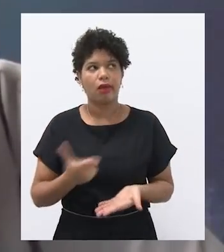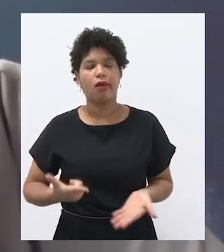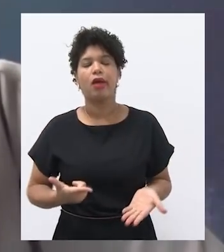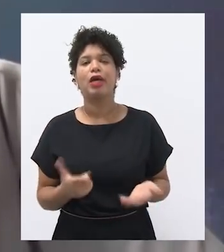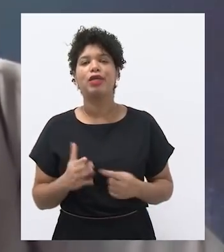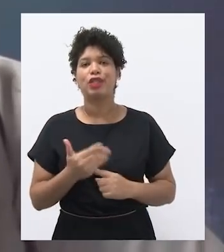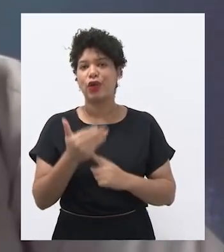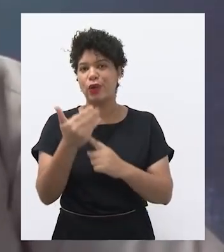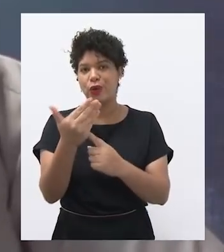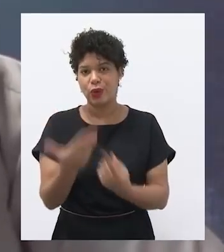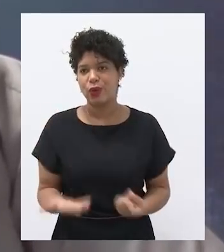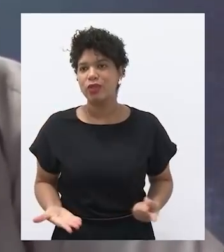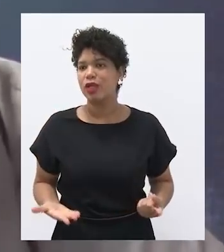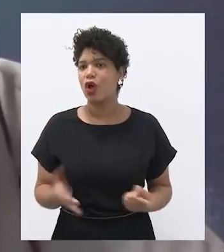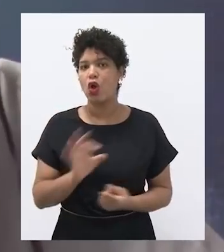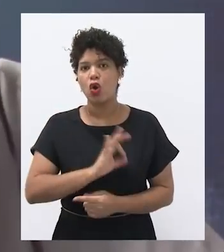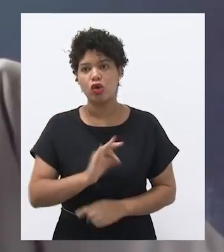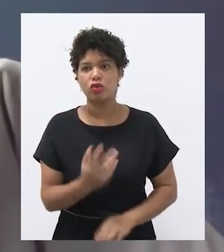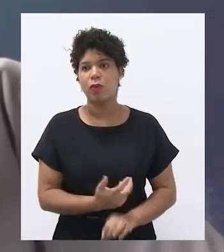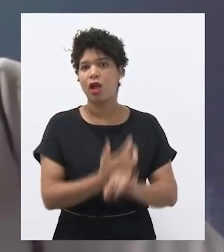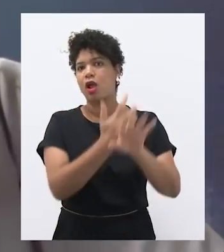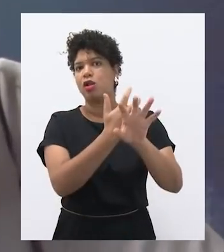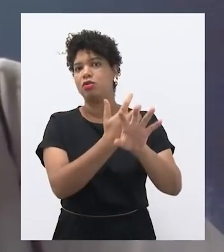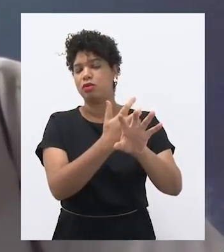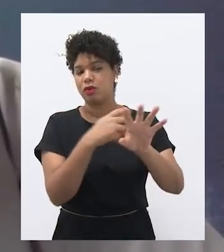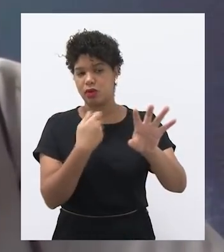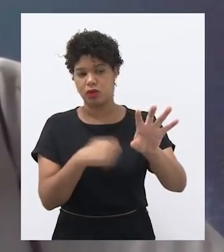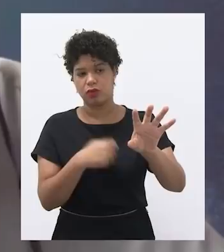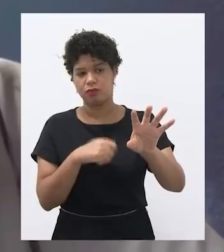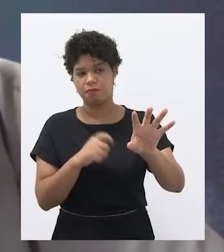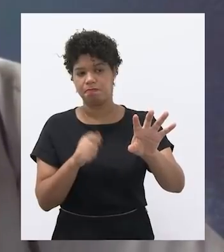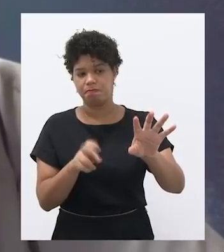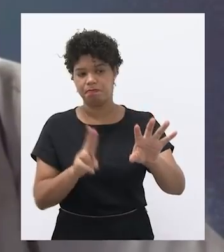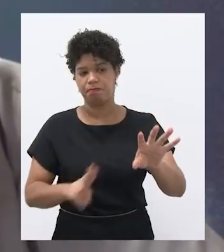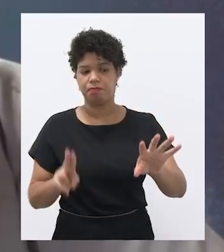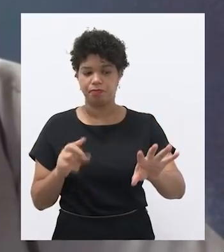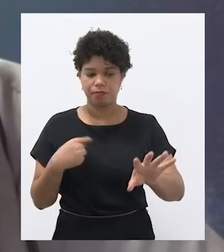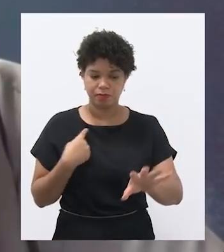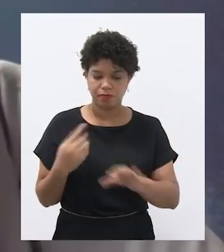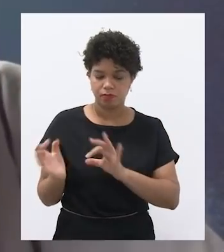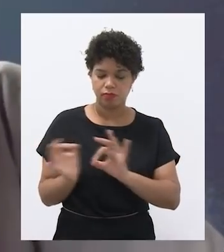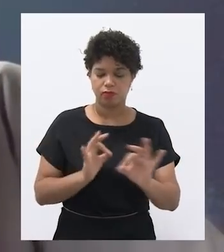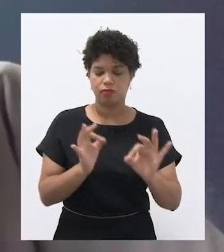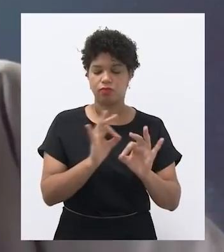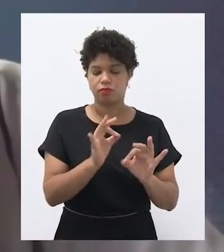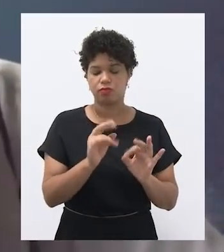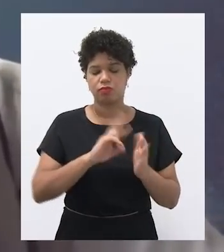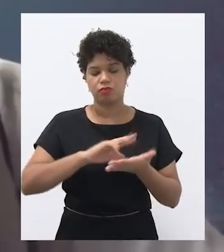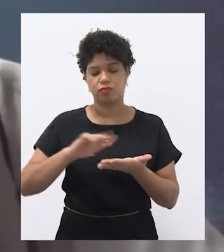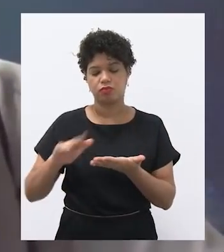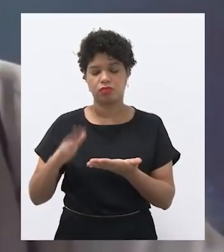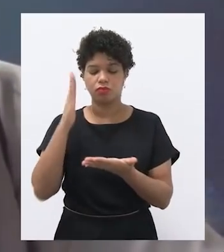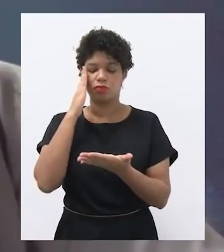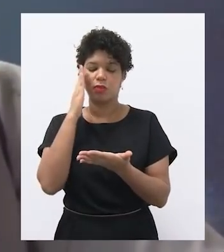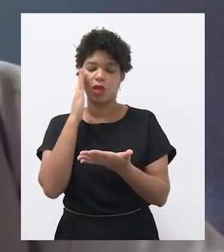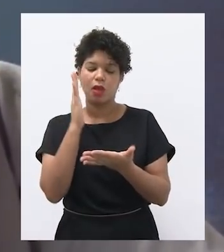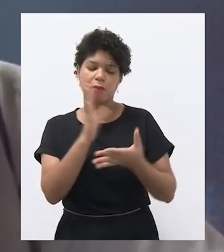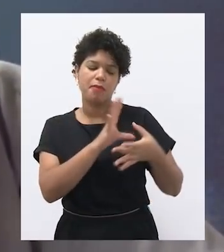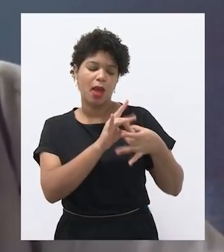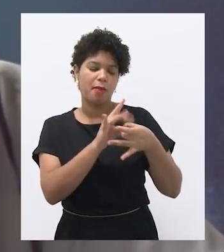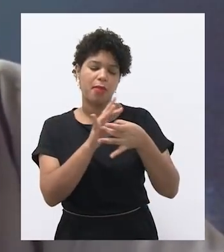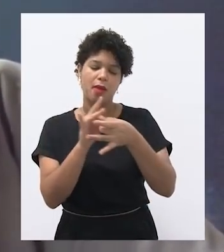mais humana das exatas. A gente vai precisar ter uma implementação desses recursos, entender o contexto dessa